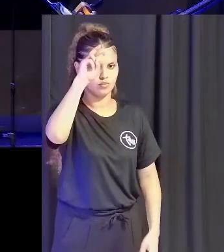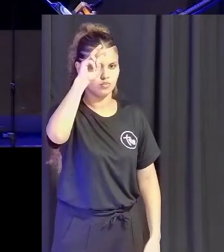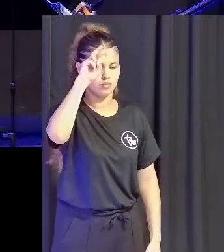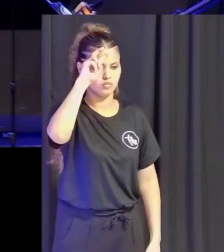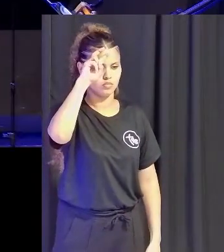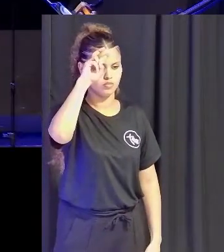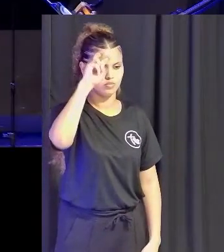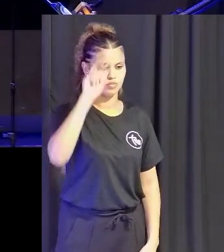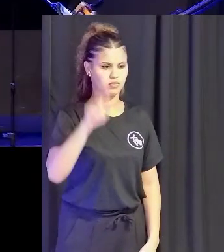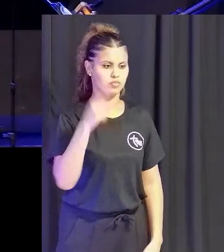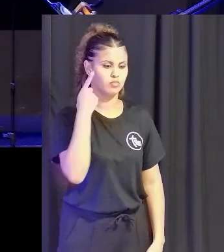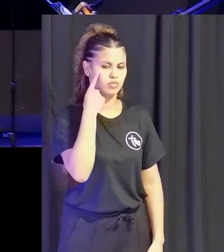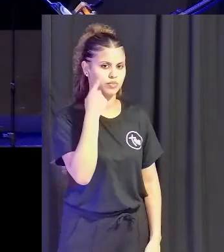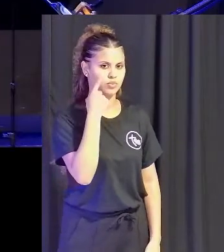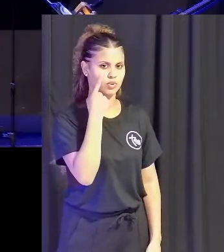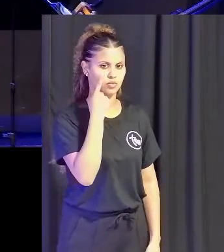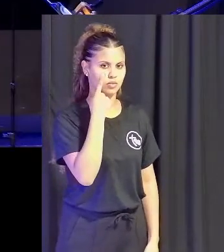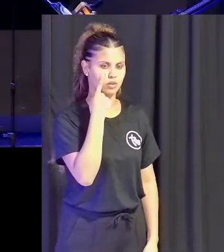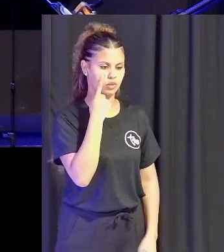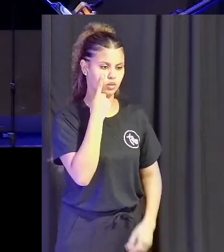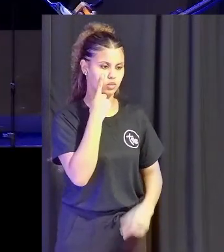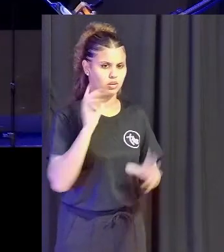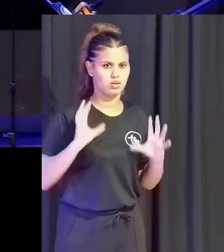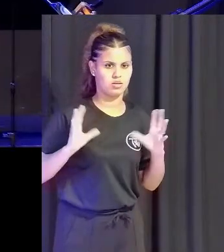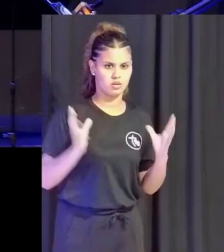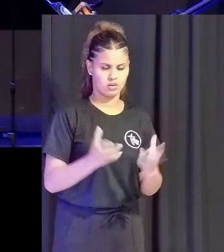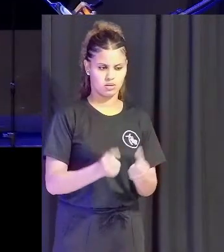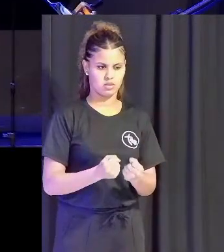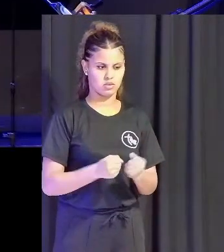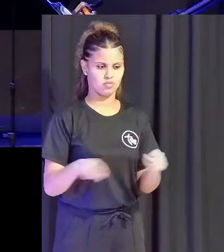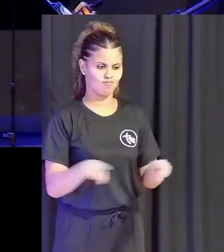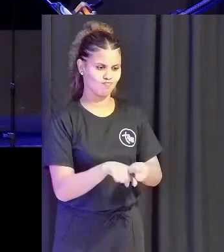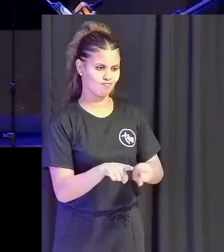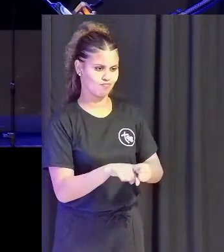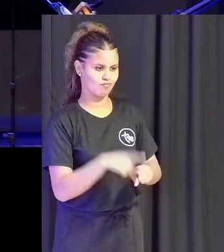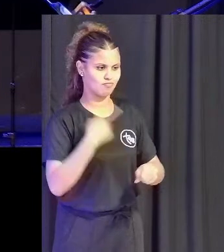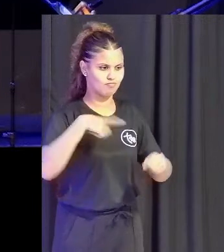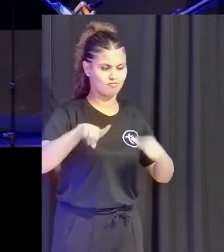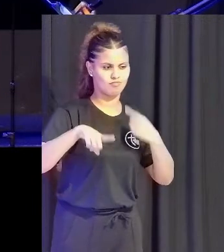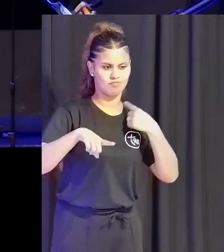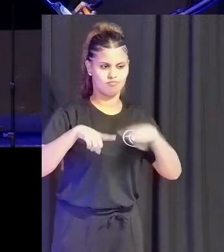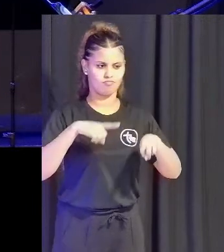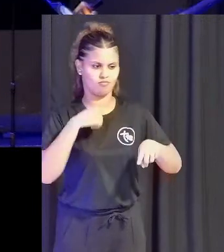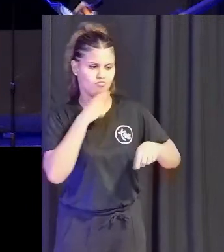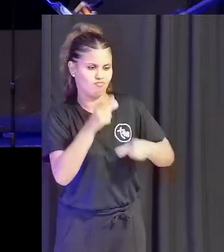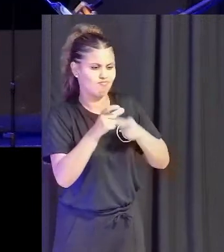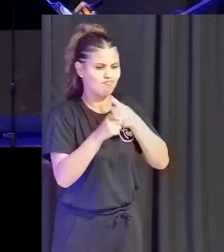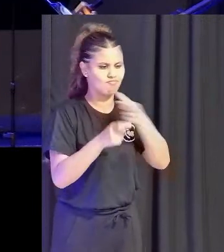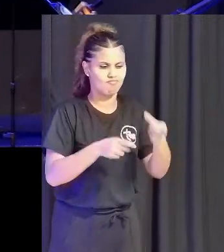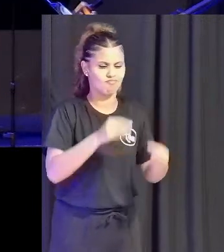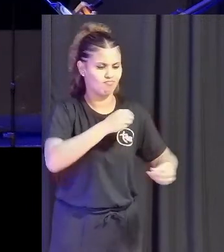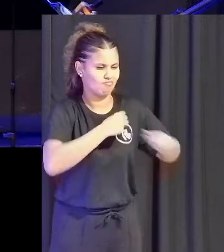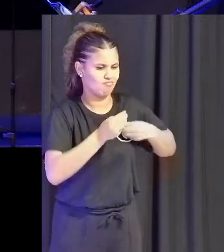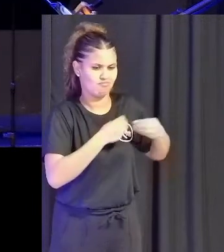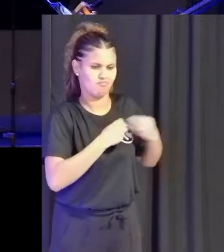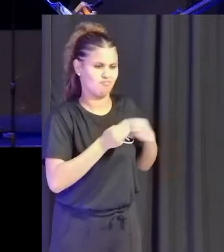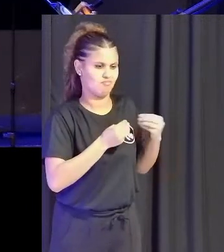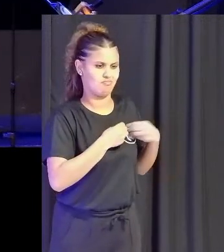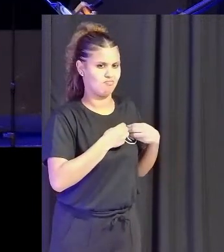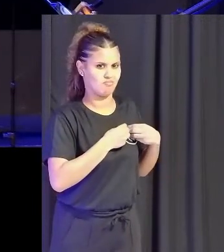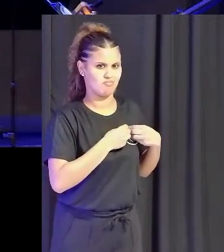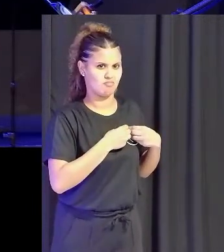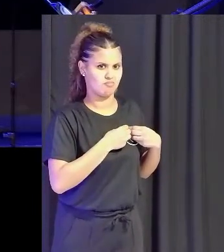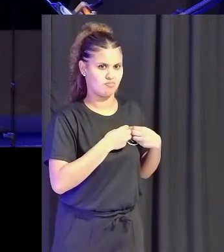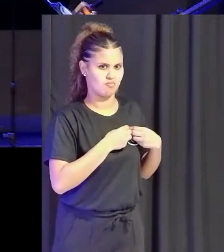também se desviavam, eles também murmuravam, eles também pecaram contra Deus. Então, esse